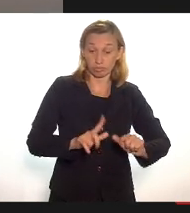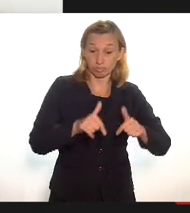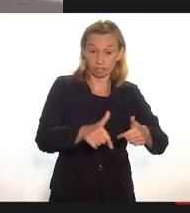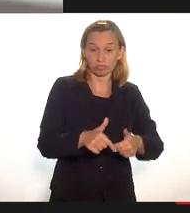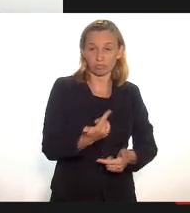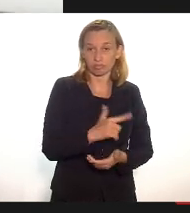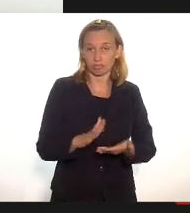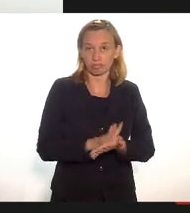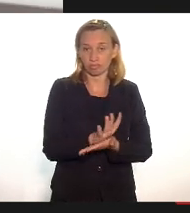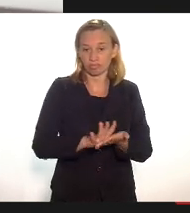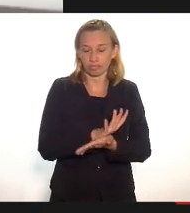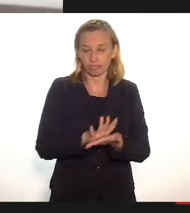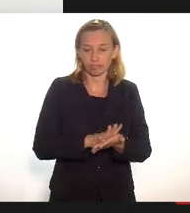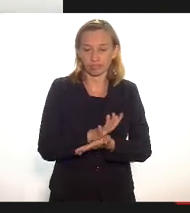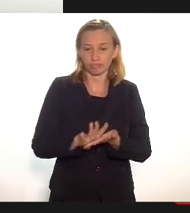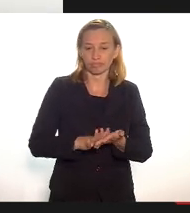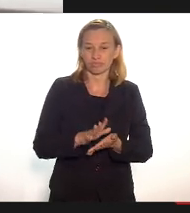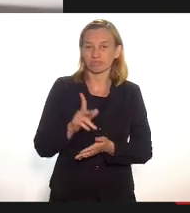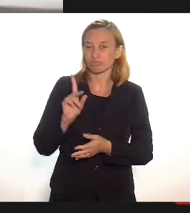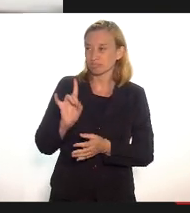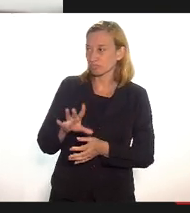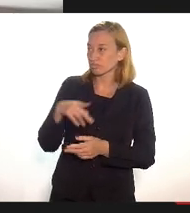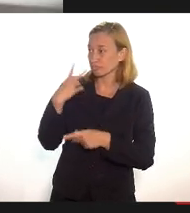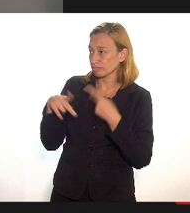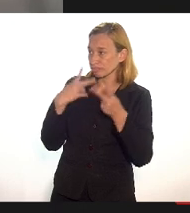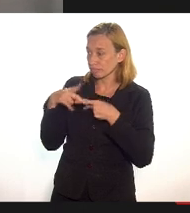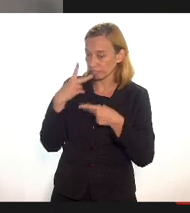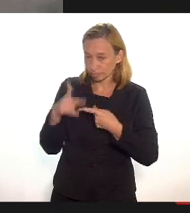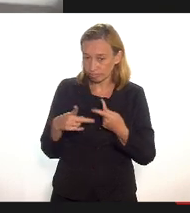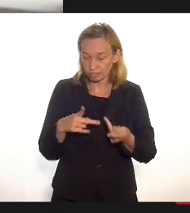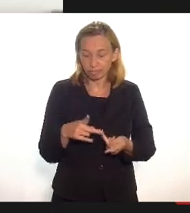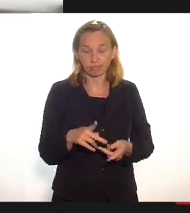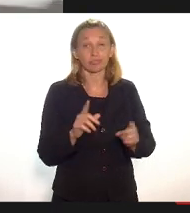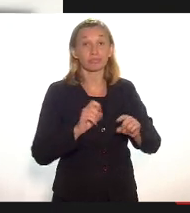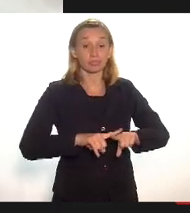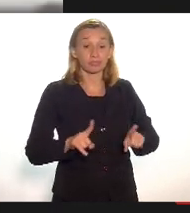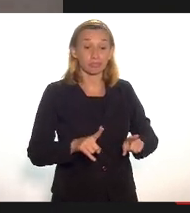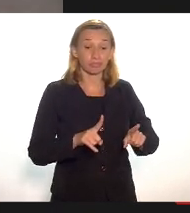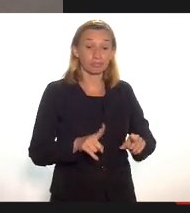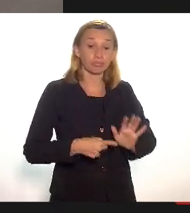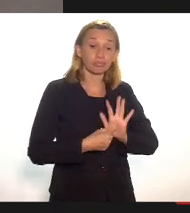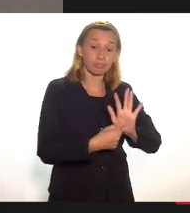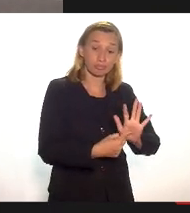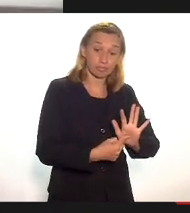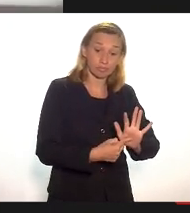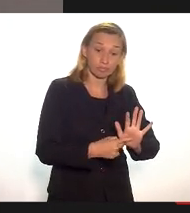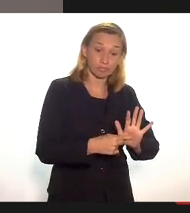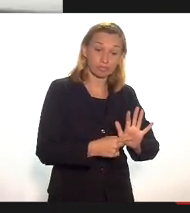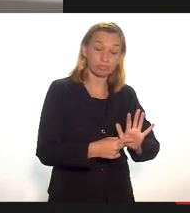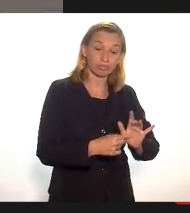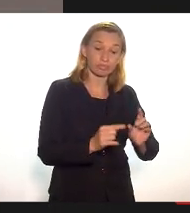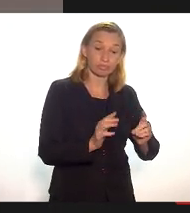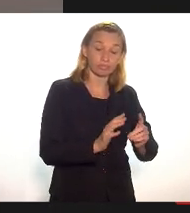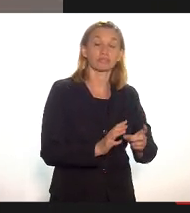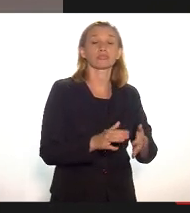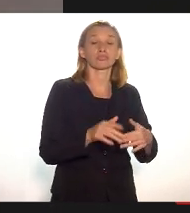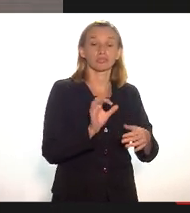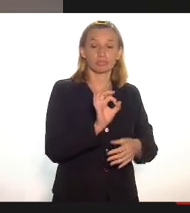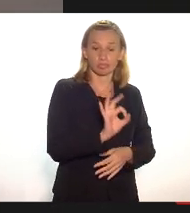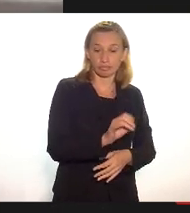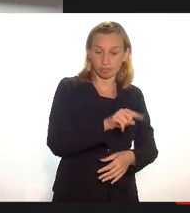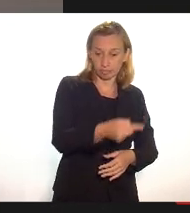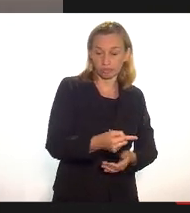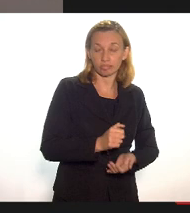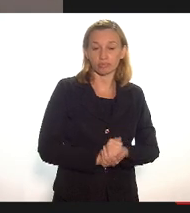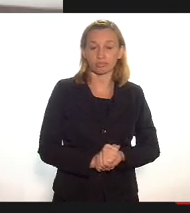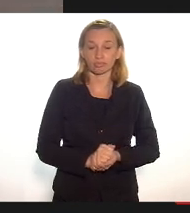tem. Reconhecer com discurso é uma coisa, reconhecer concretamente é outra, porque estamos defendendo, em última análise, a saúde da população,